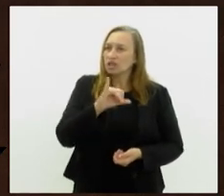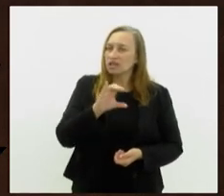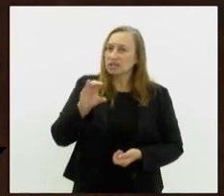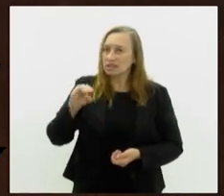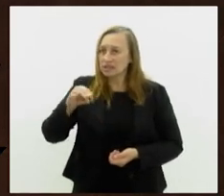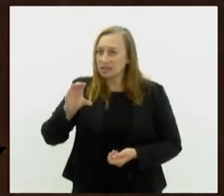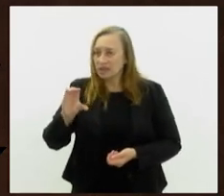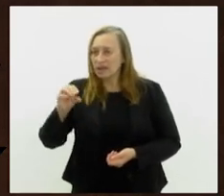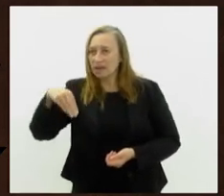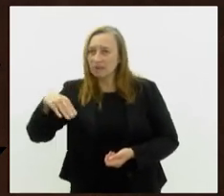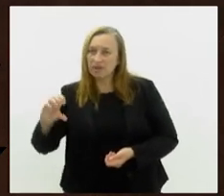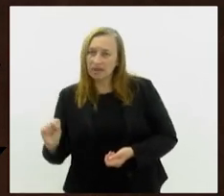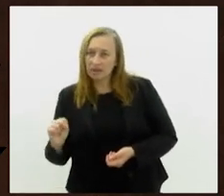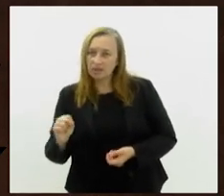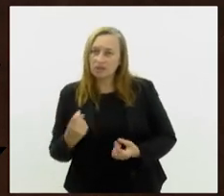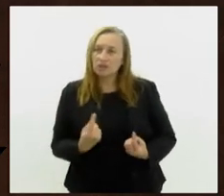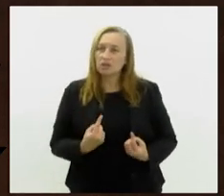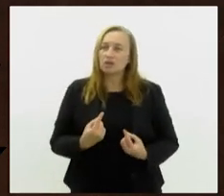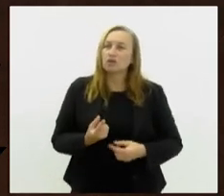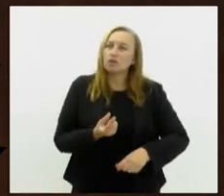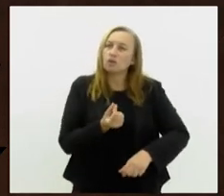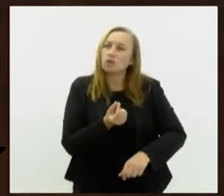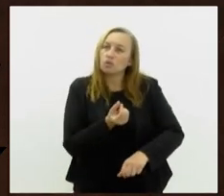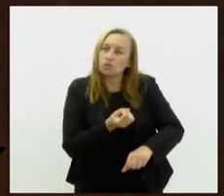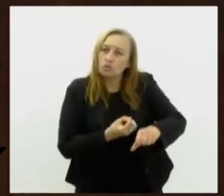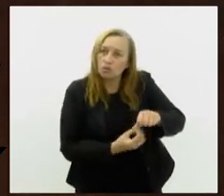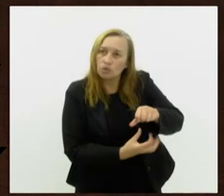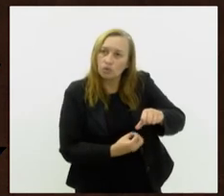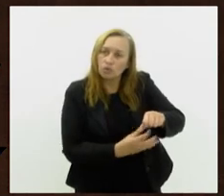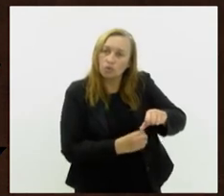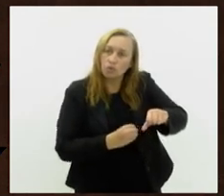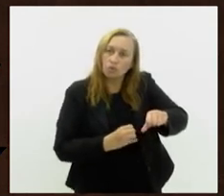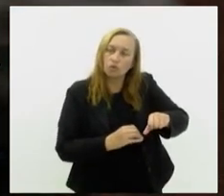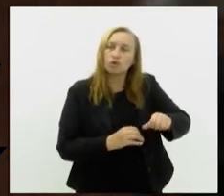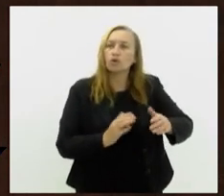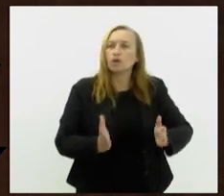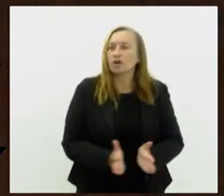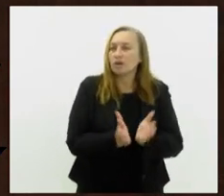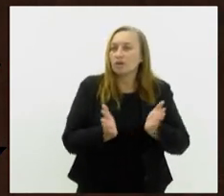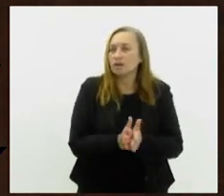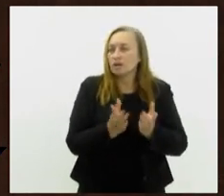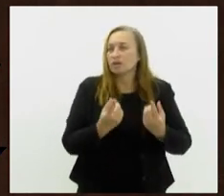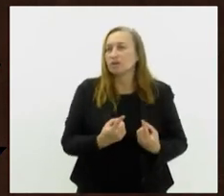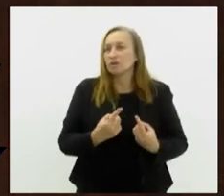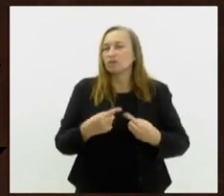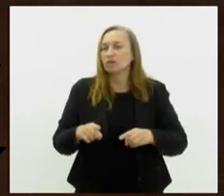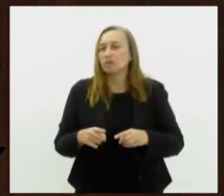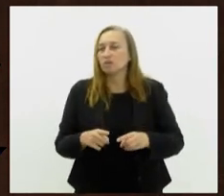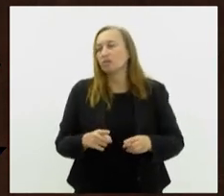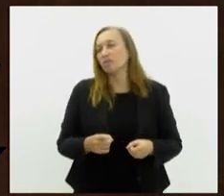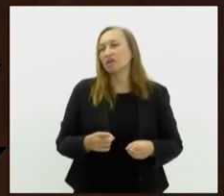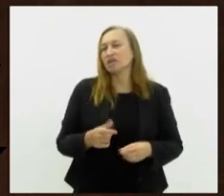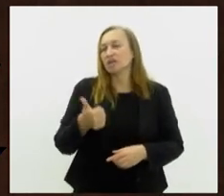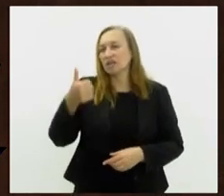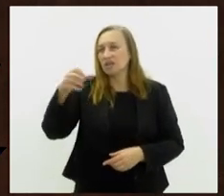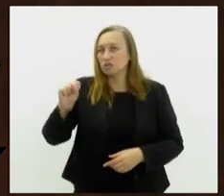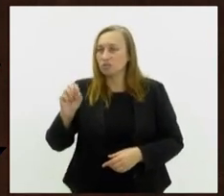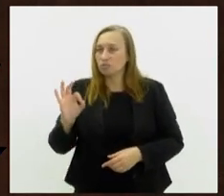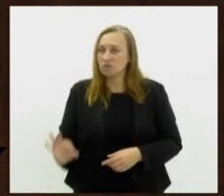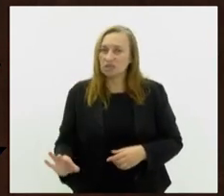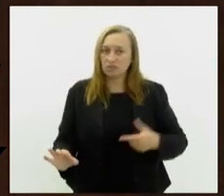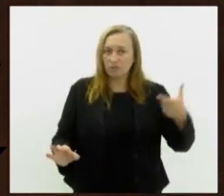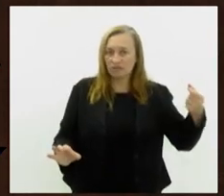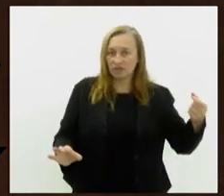ICMS do Fundo de Combate à Pobreza, que saiu de 18% para 20%. Quando nós comparamos